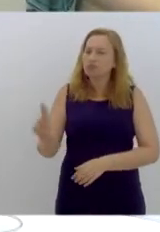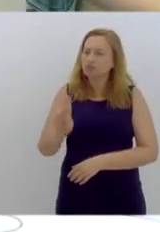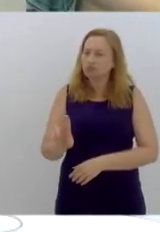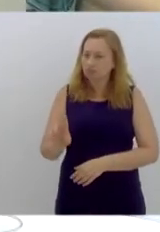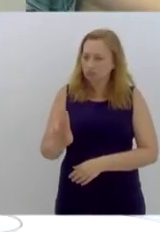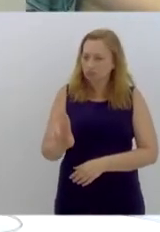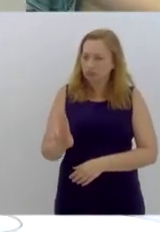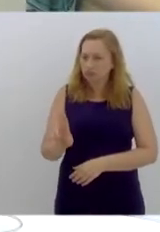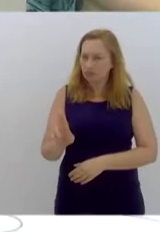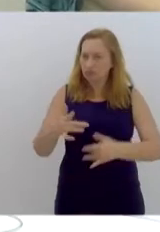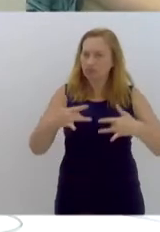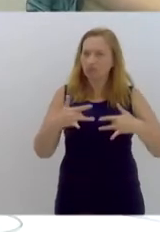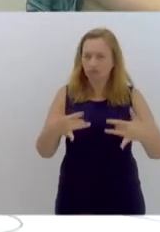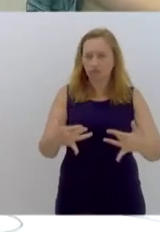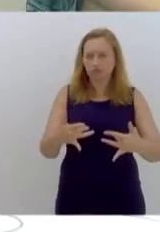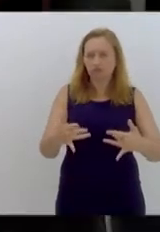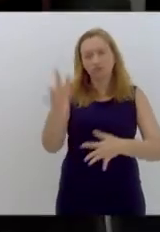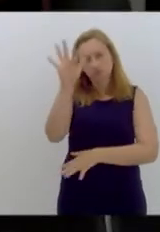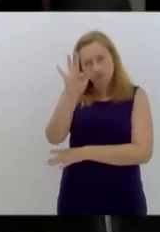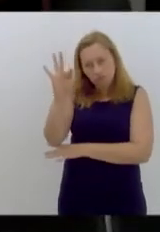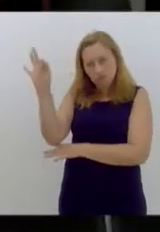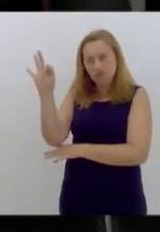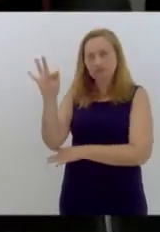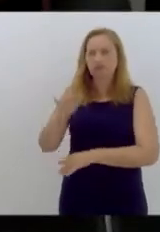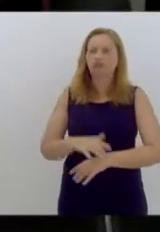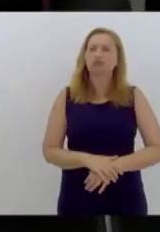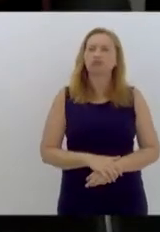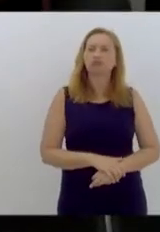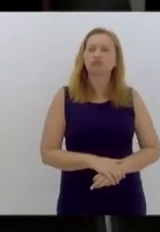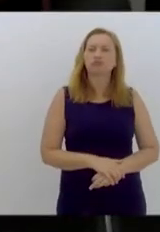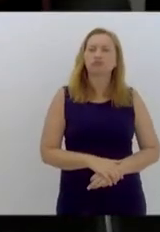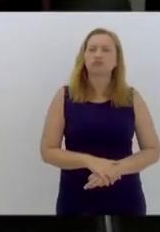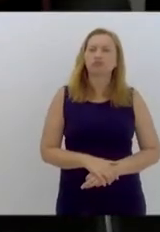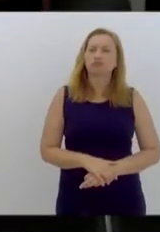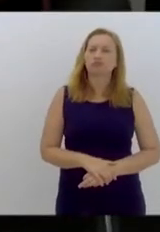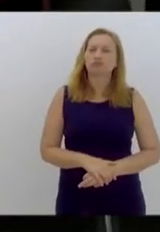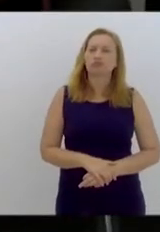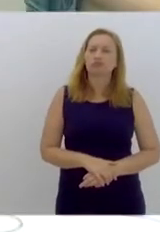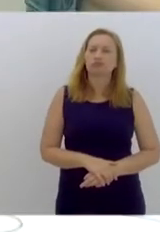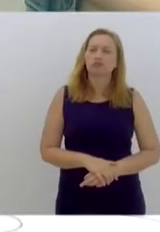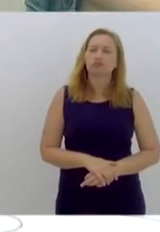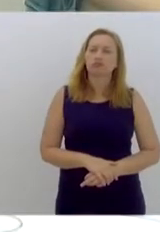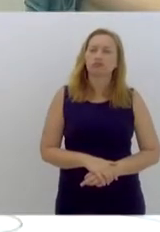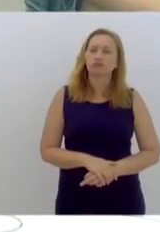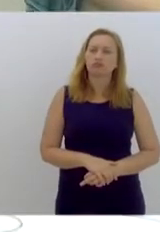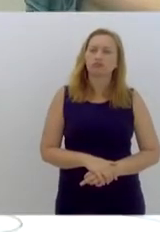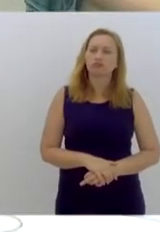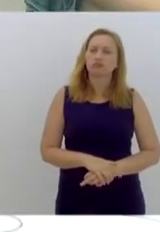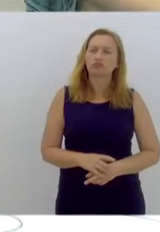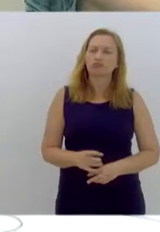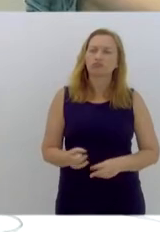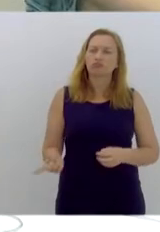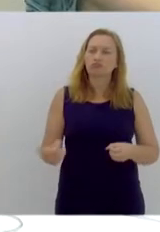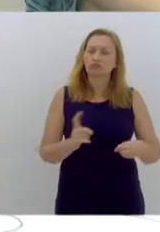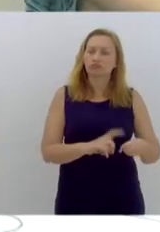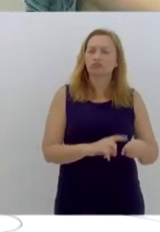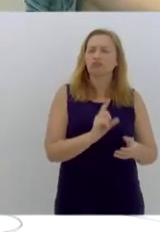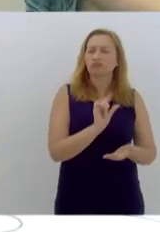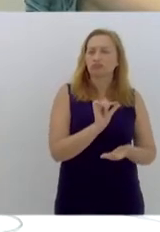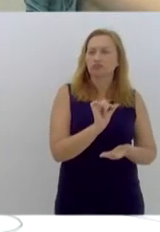da solidariedade federativa, que a reposição desses